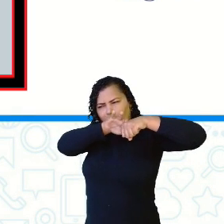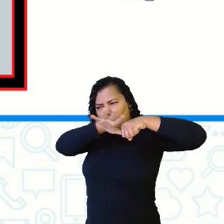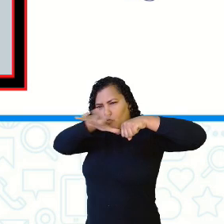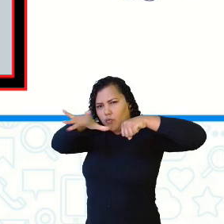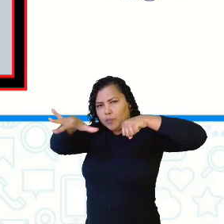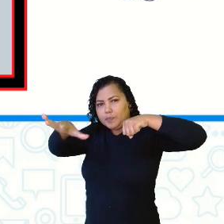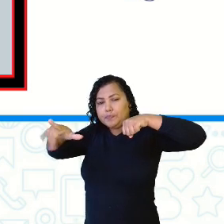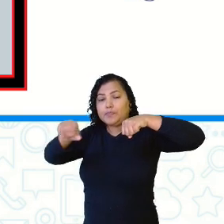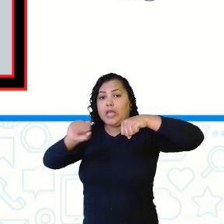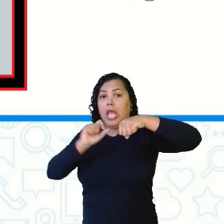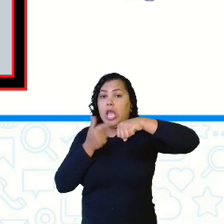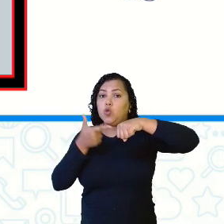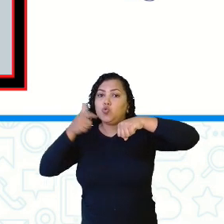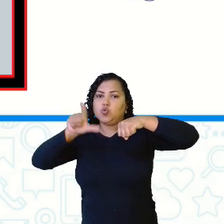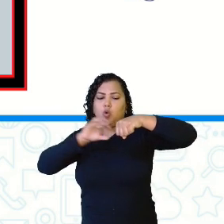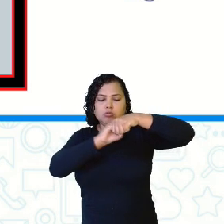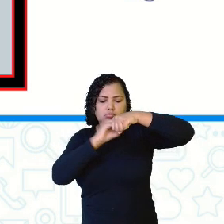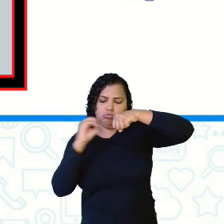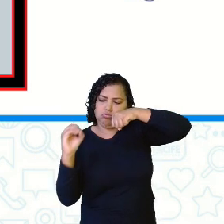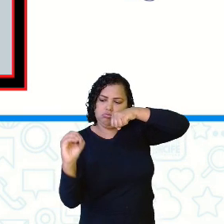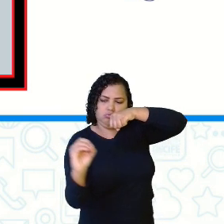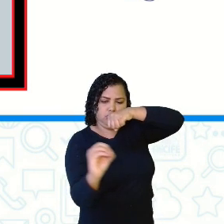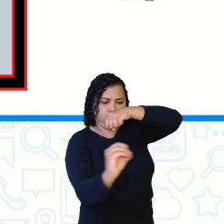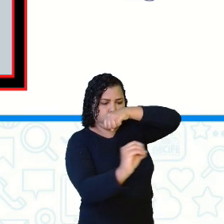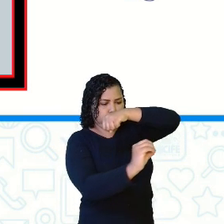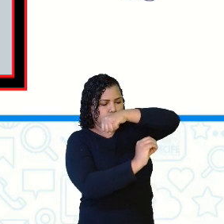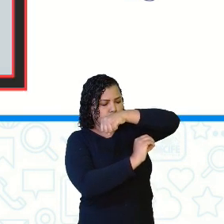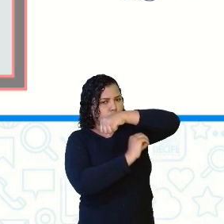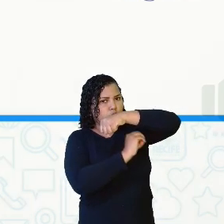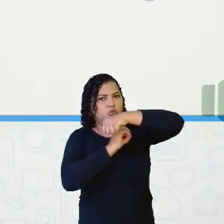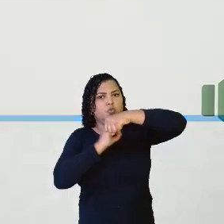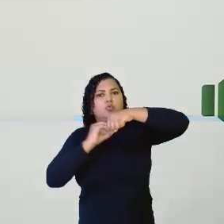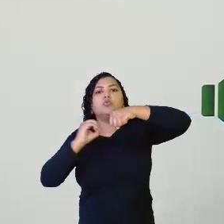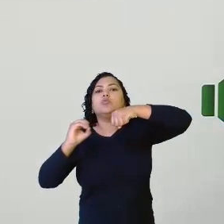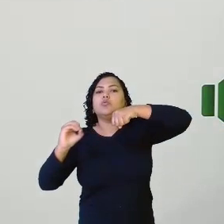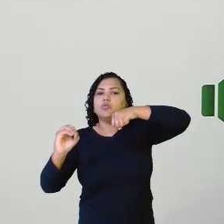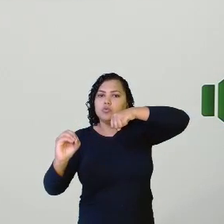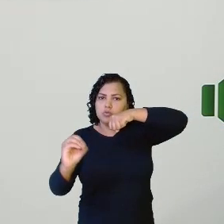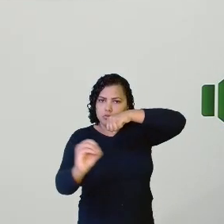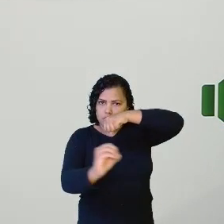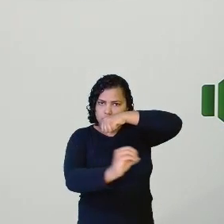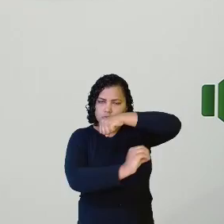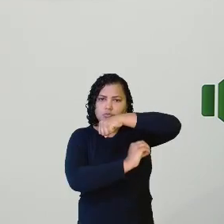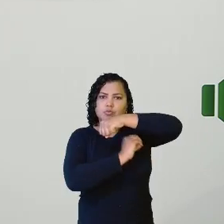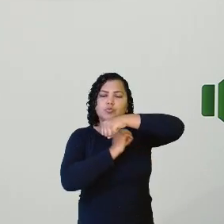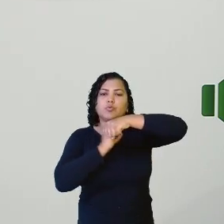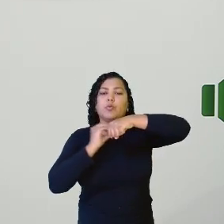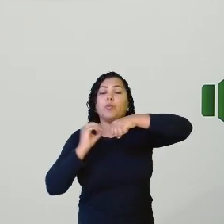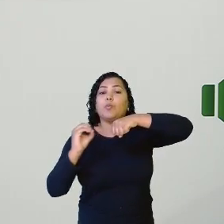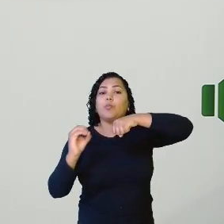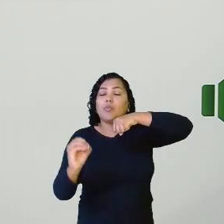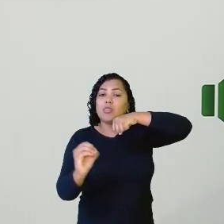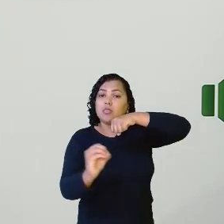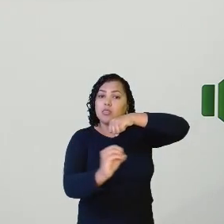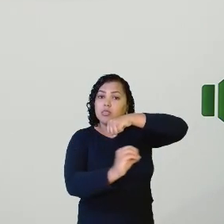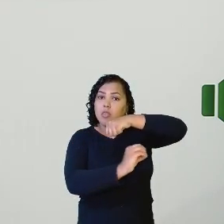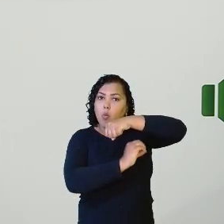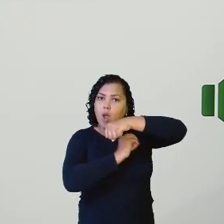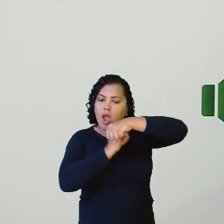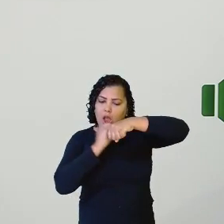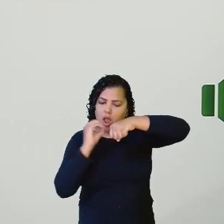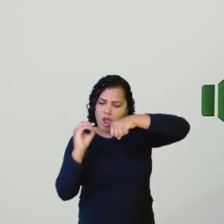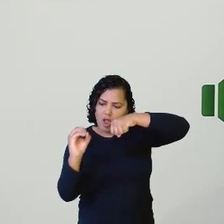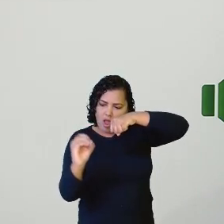corpos celestes vão depender dele, vão estar ao redor dele orbitando. E aí, esse sistema solar é